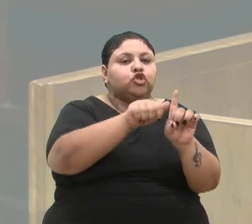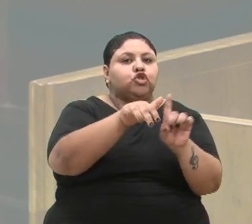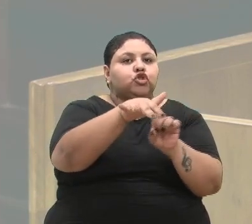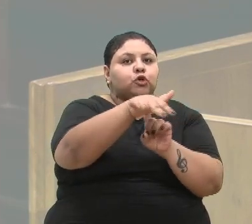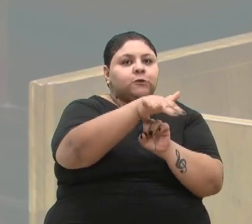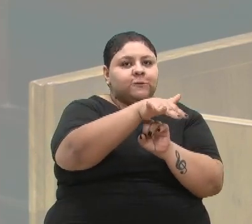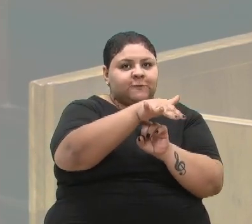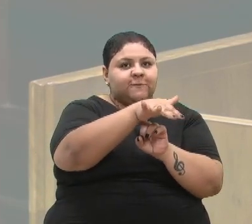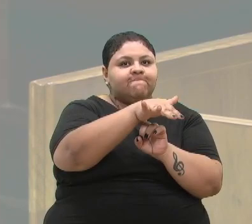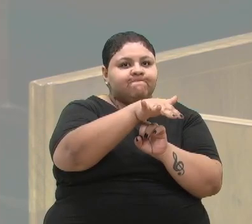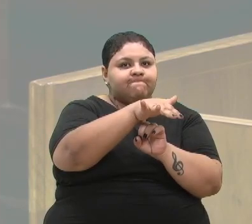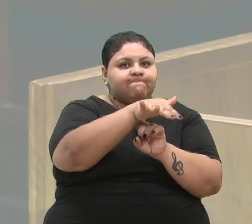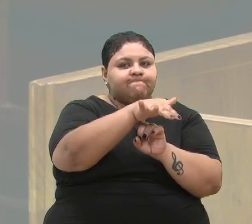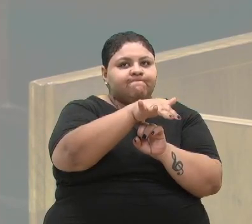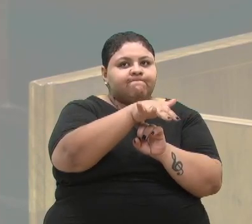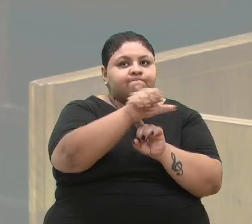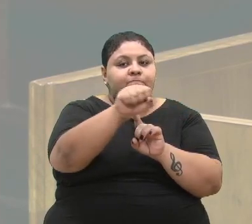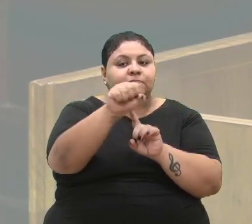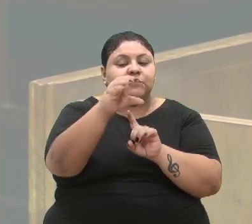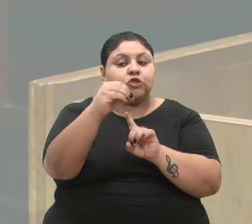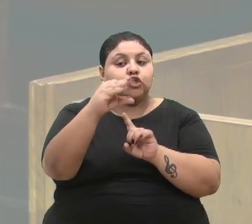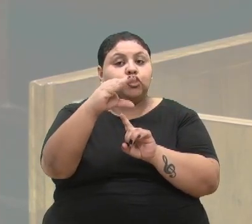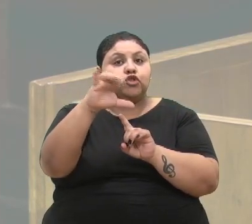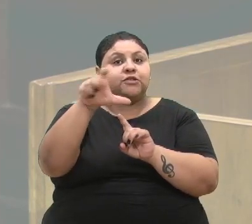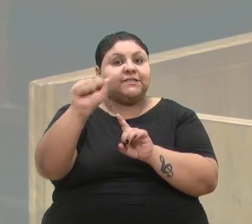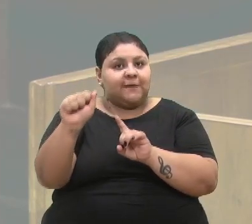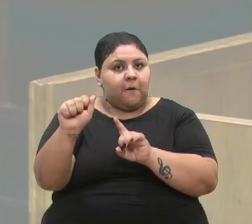E, aliás, o social